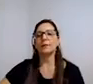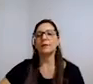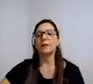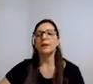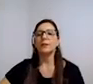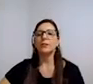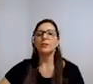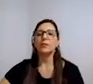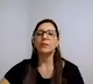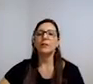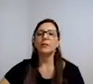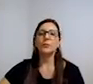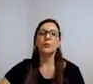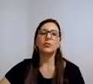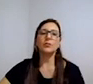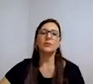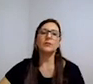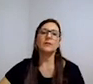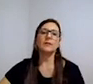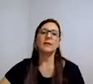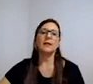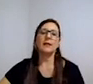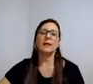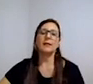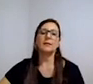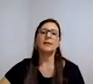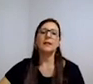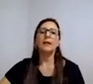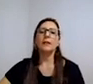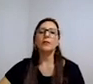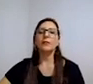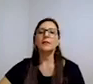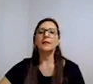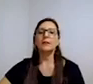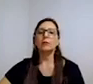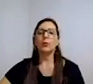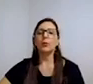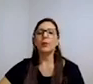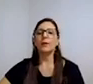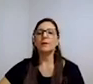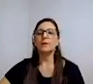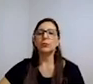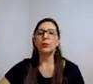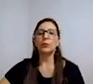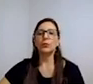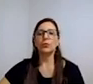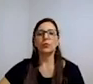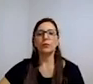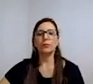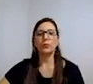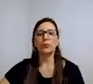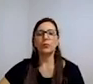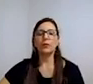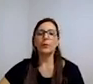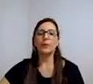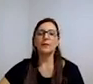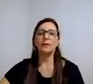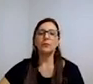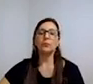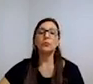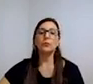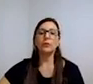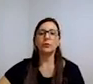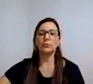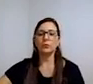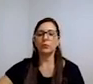ramificadas, divididas por discos intercalares que facilitam a propagação do impulso nervoso e apresentam